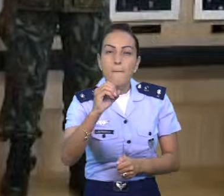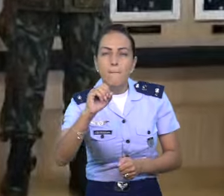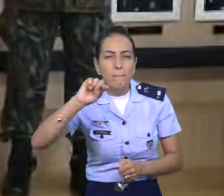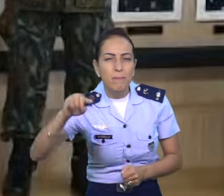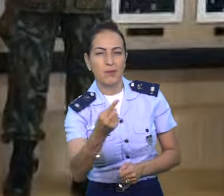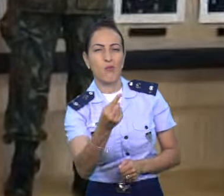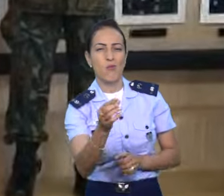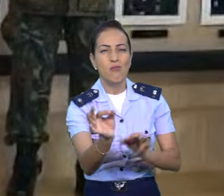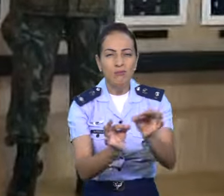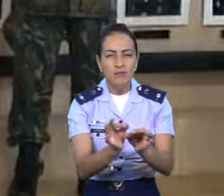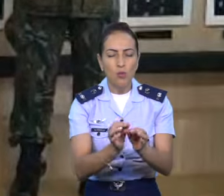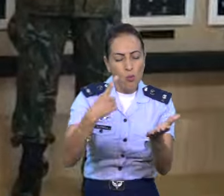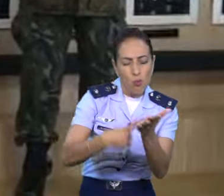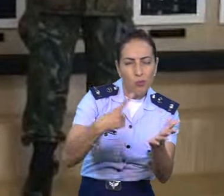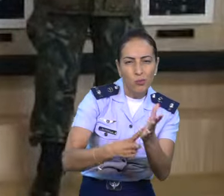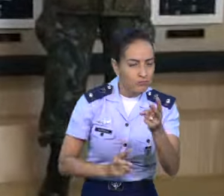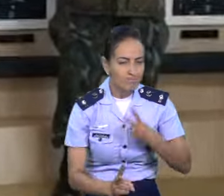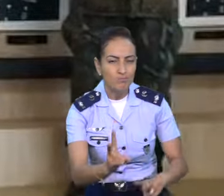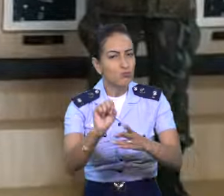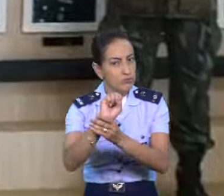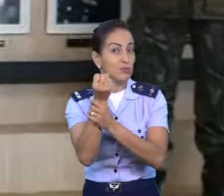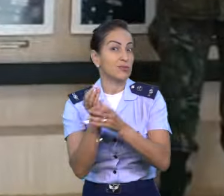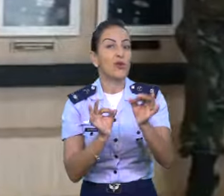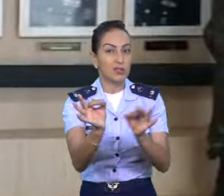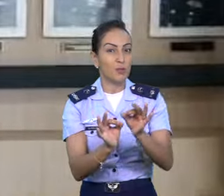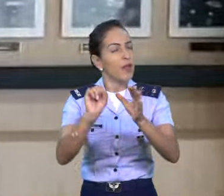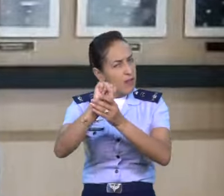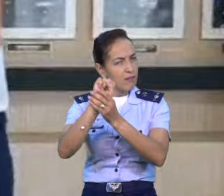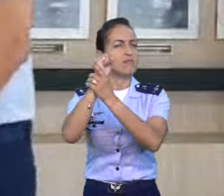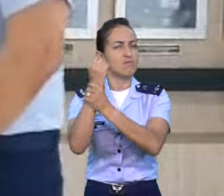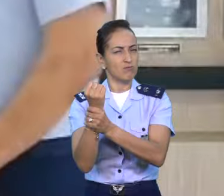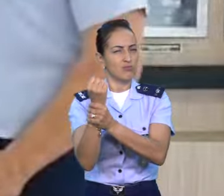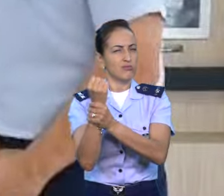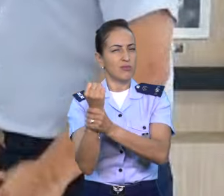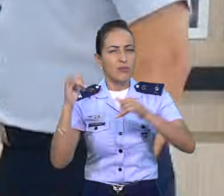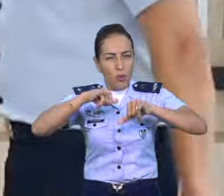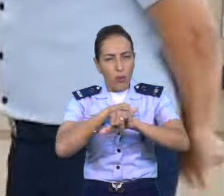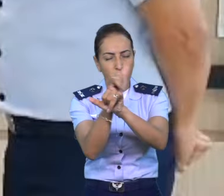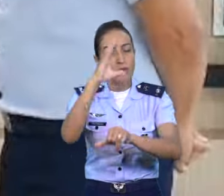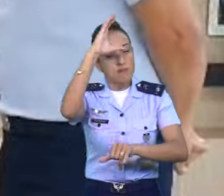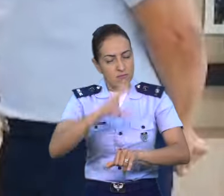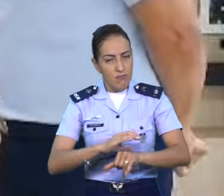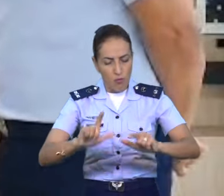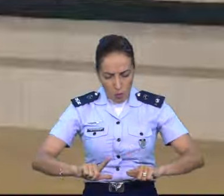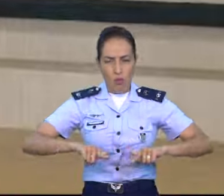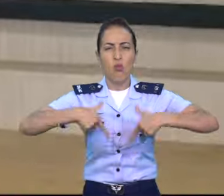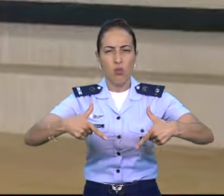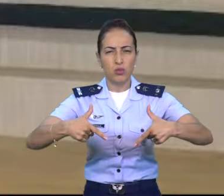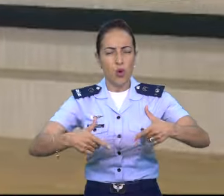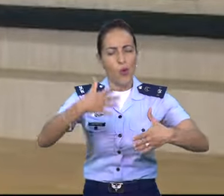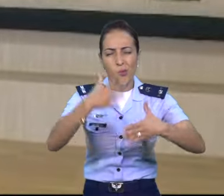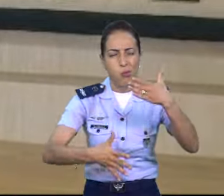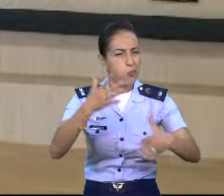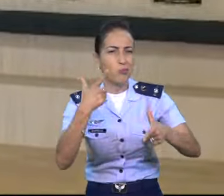inspeções, destacando o compromisso contínuo com a segurança operacional, garantindo a segurança da aviação civil contra